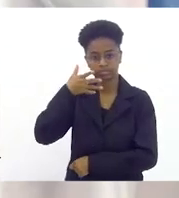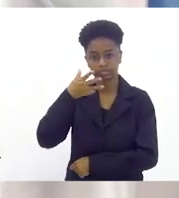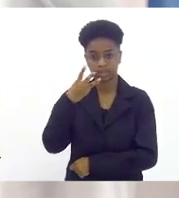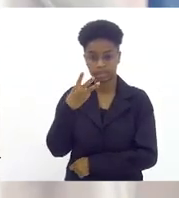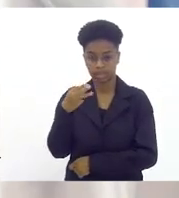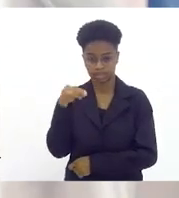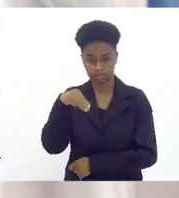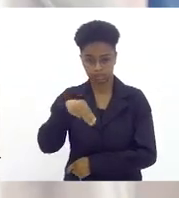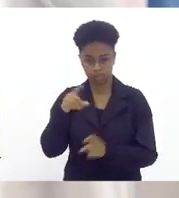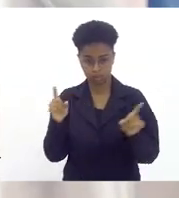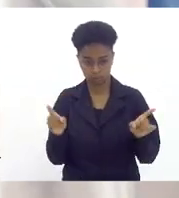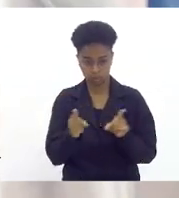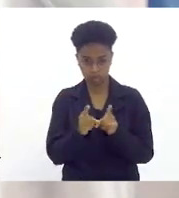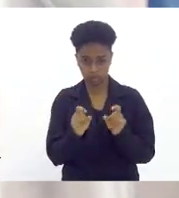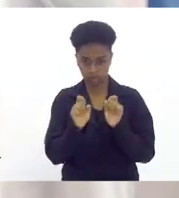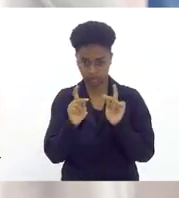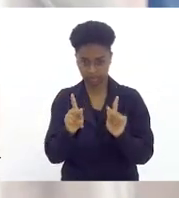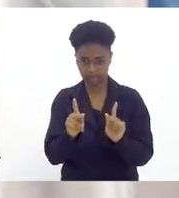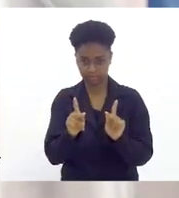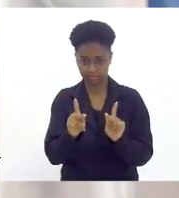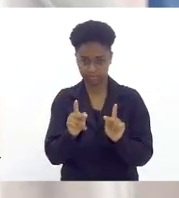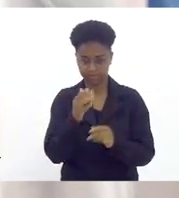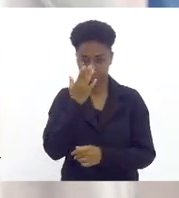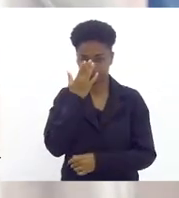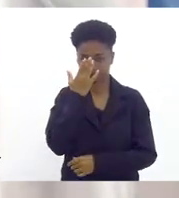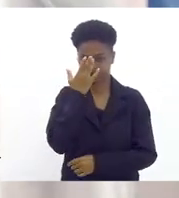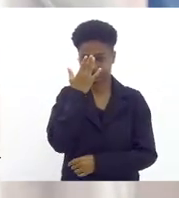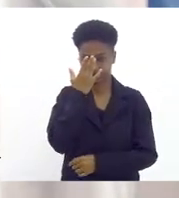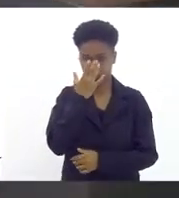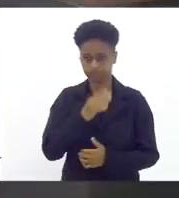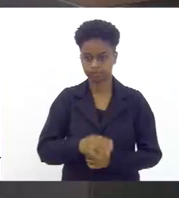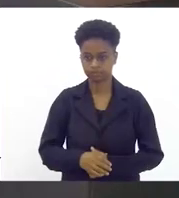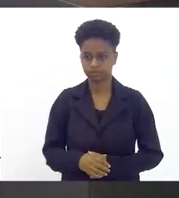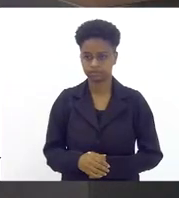de 3 minutos, por gentileza.